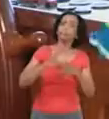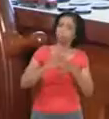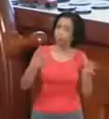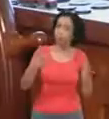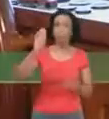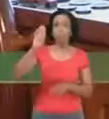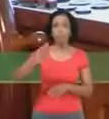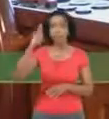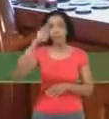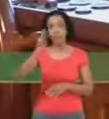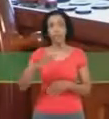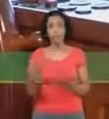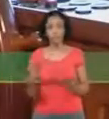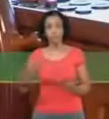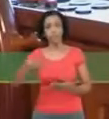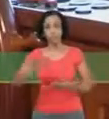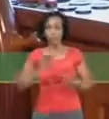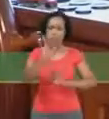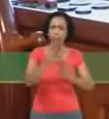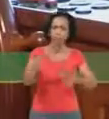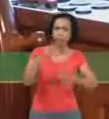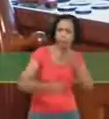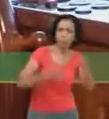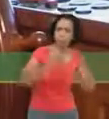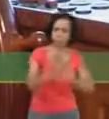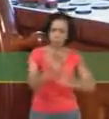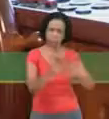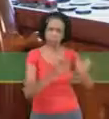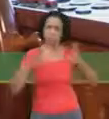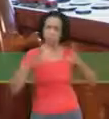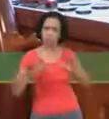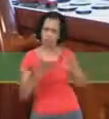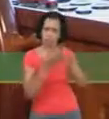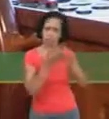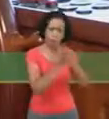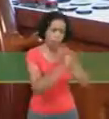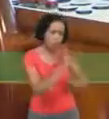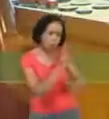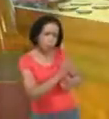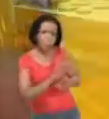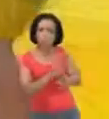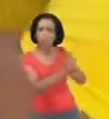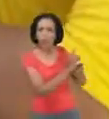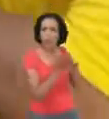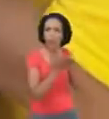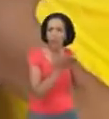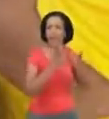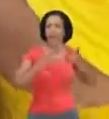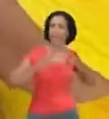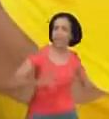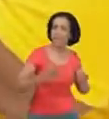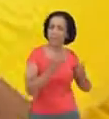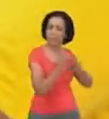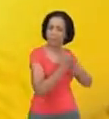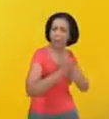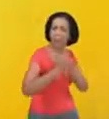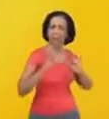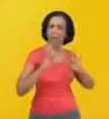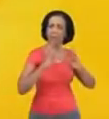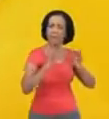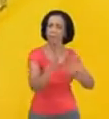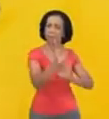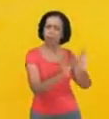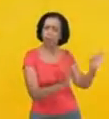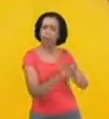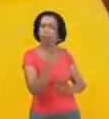Amazônia. O nosso papel aqui no barco é trabalhar, a manutenção, é cuidar da limpeza,